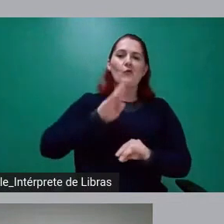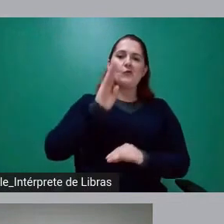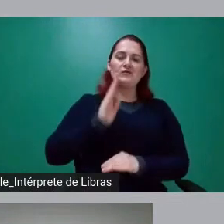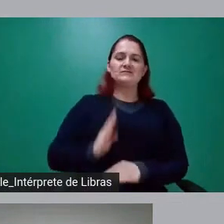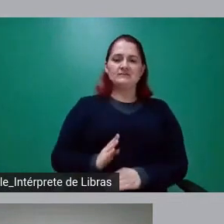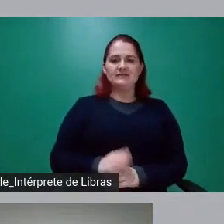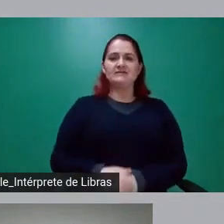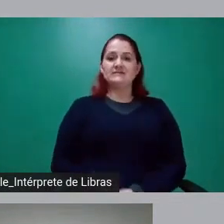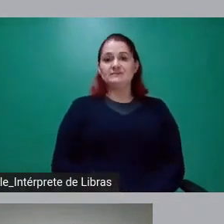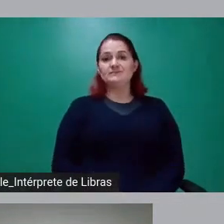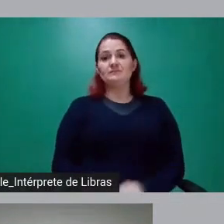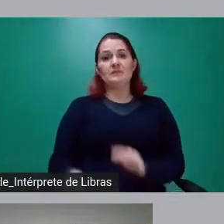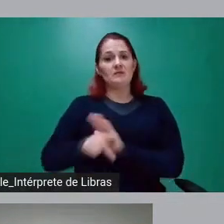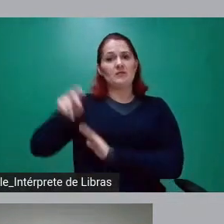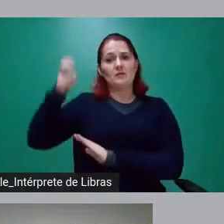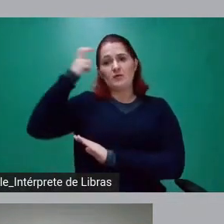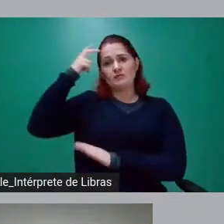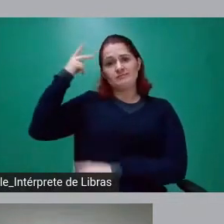desta cultura.